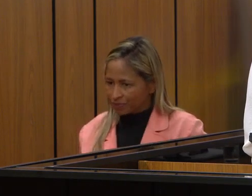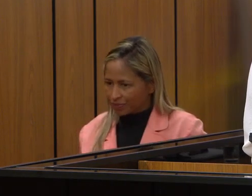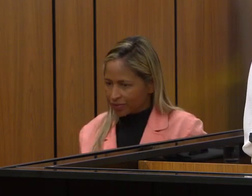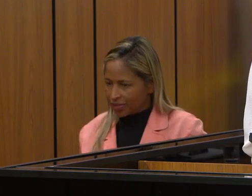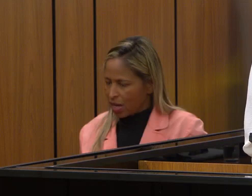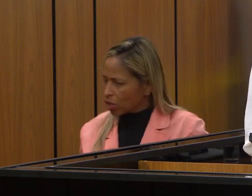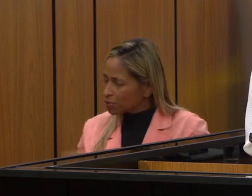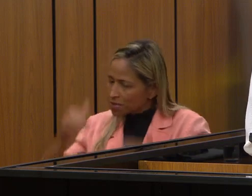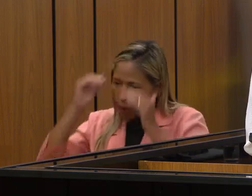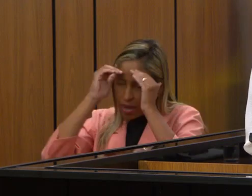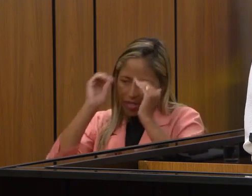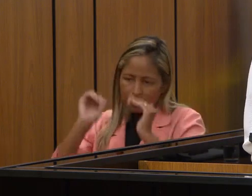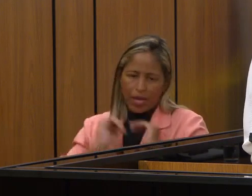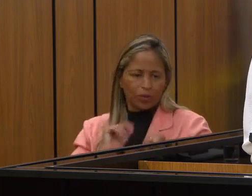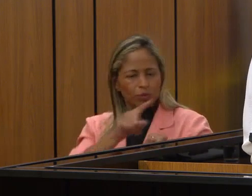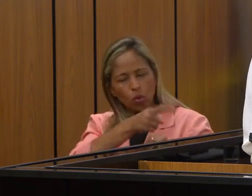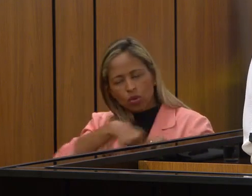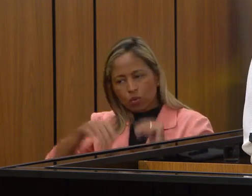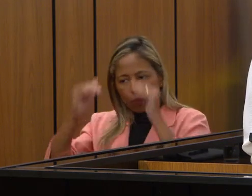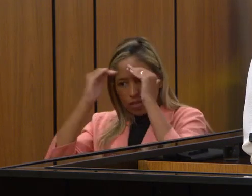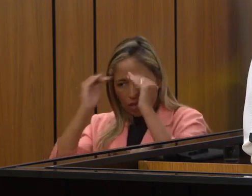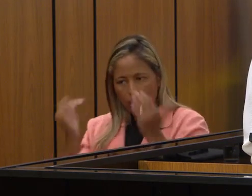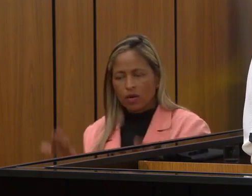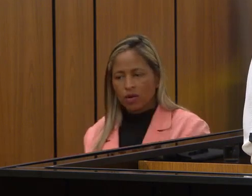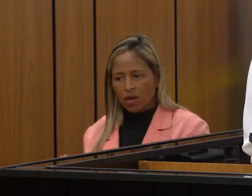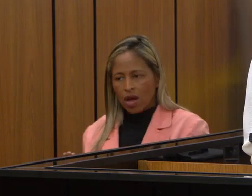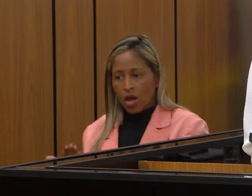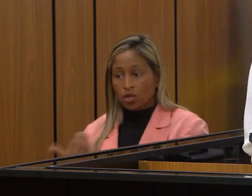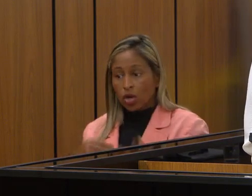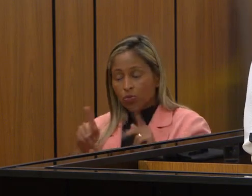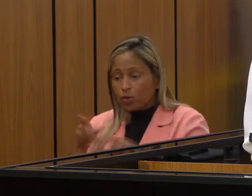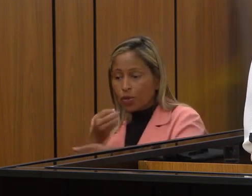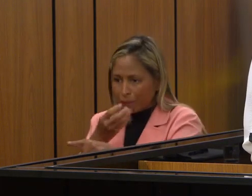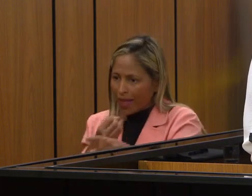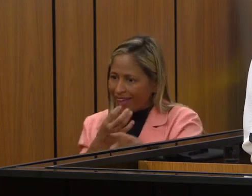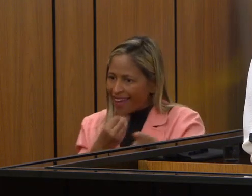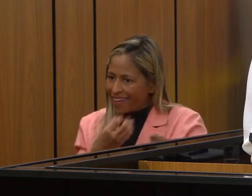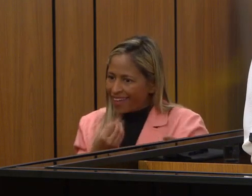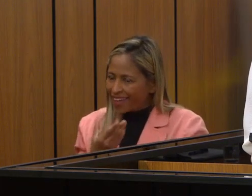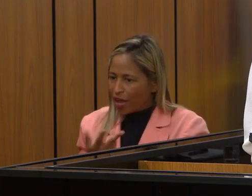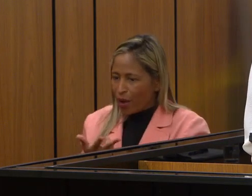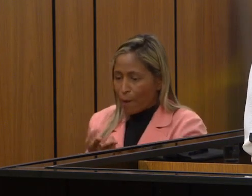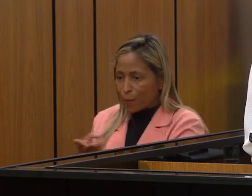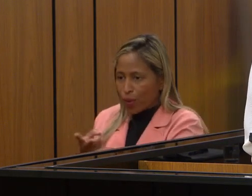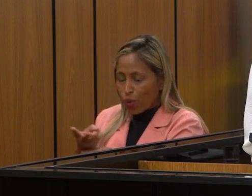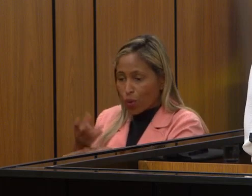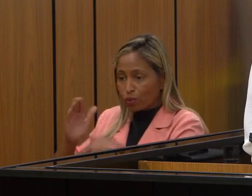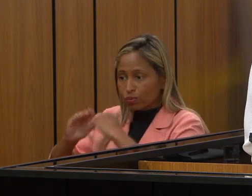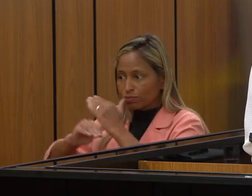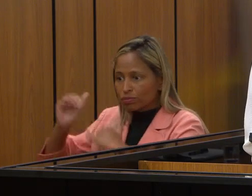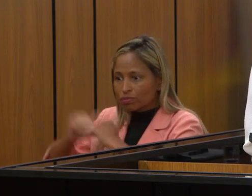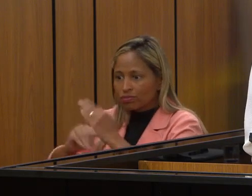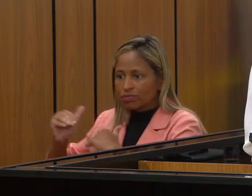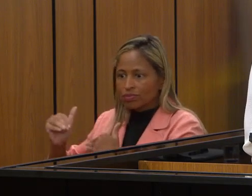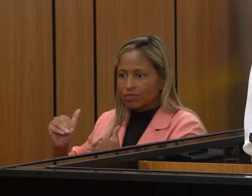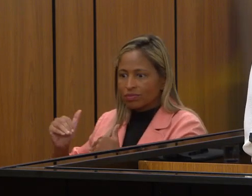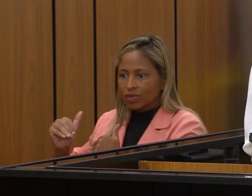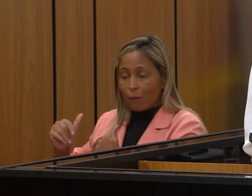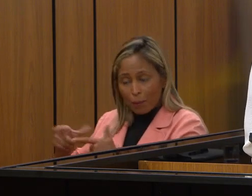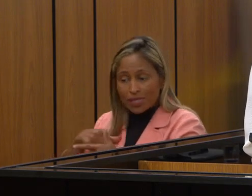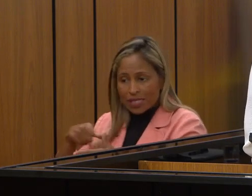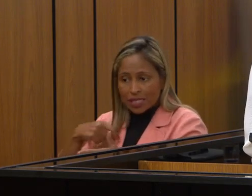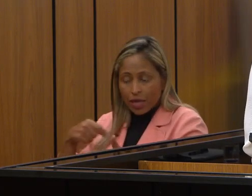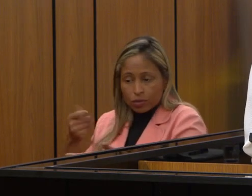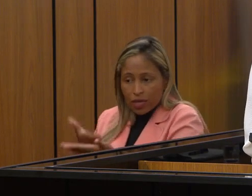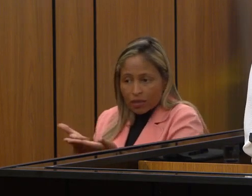acho que nós merecemos respeito nós somos todos pessoas do bem que a gente procura por um serviço e a gente tem que ter a conclusão